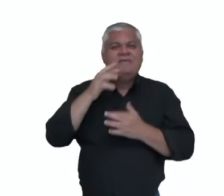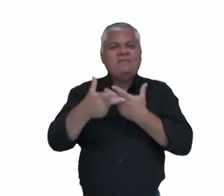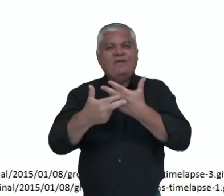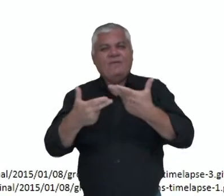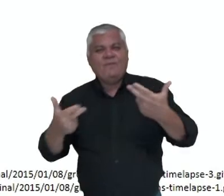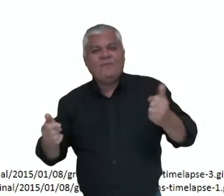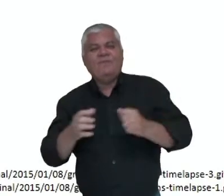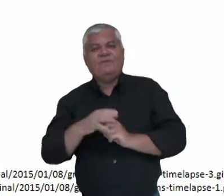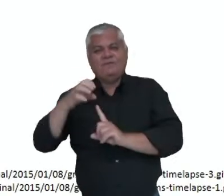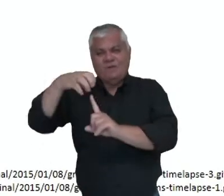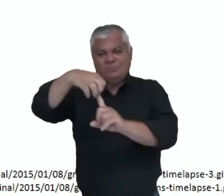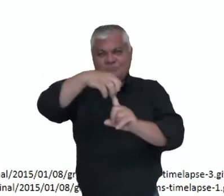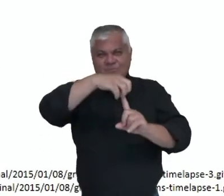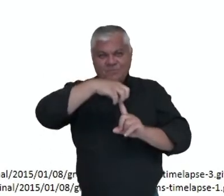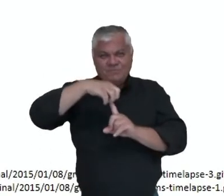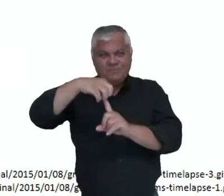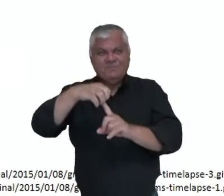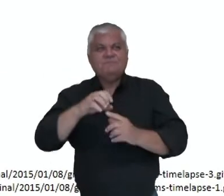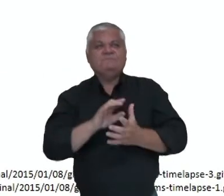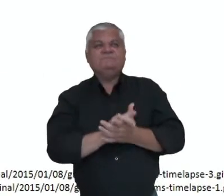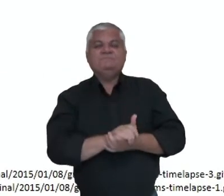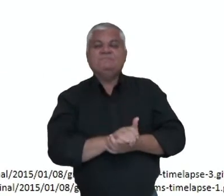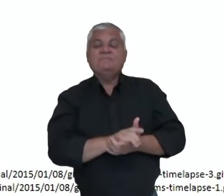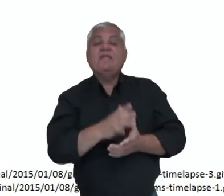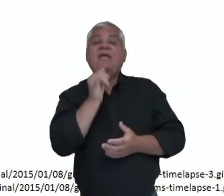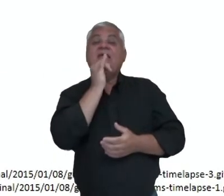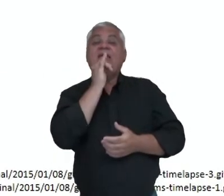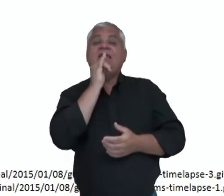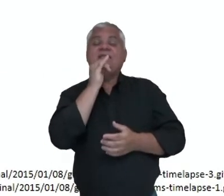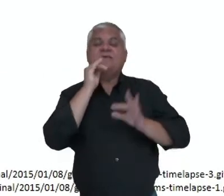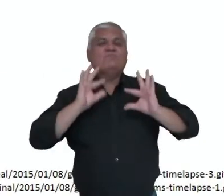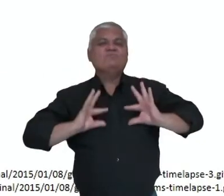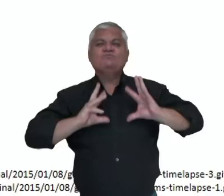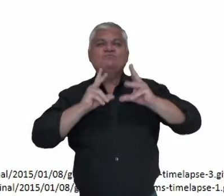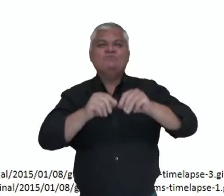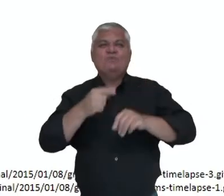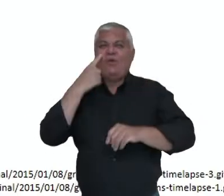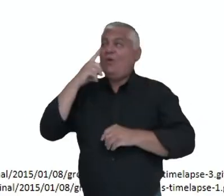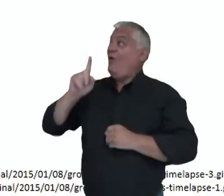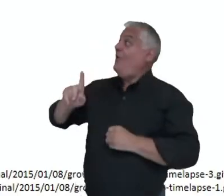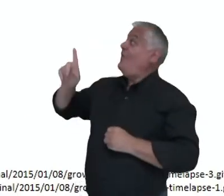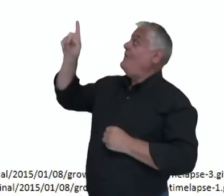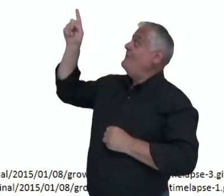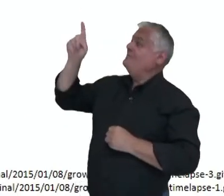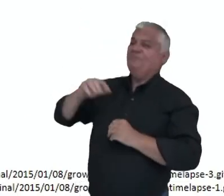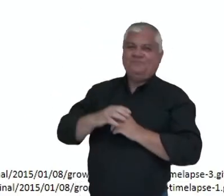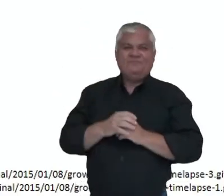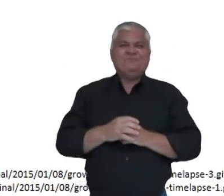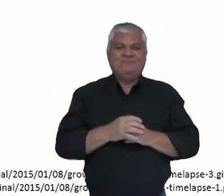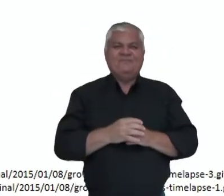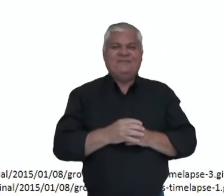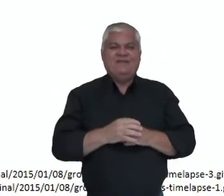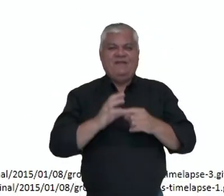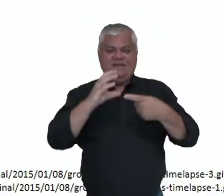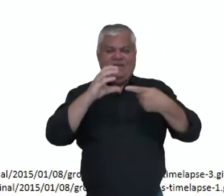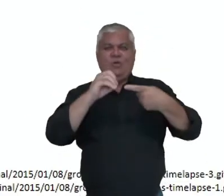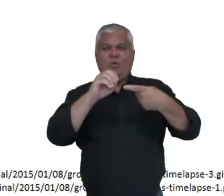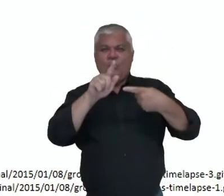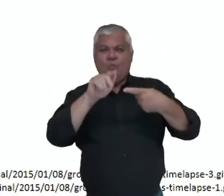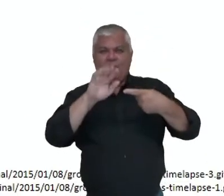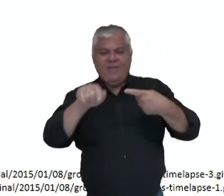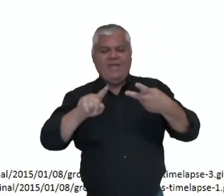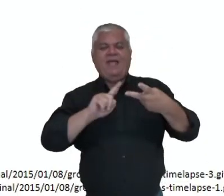macroscópicos. Ok? Exemplos no geral de fungos, né? A gente tem os cogumelos, a gente tem os bolores, as orelhas de pau,